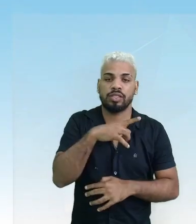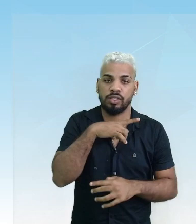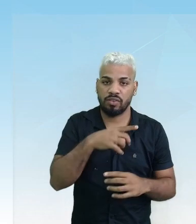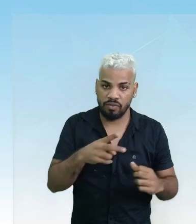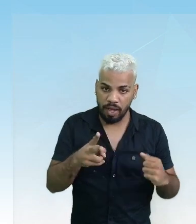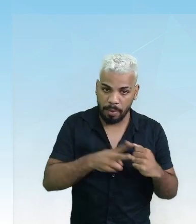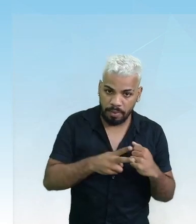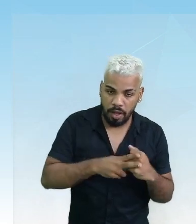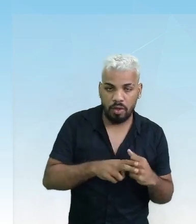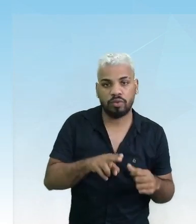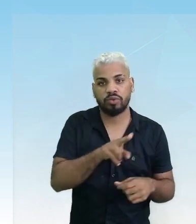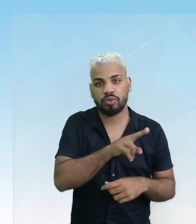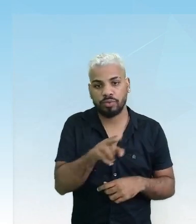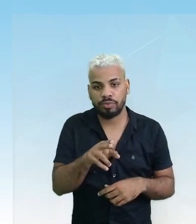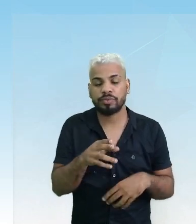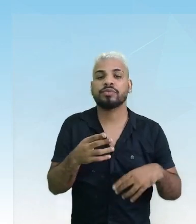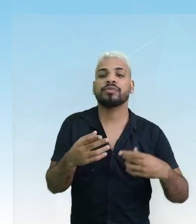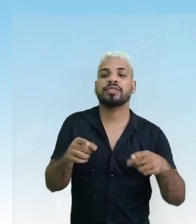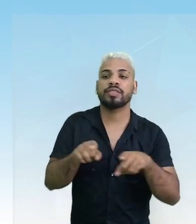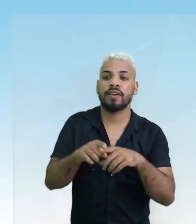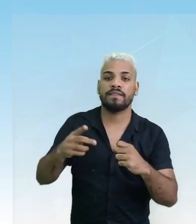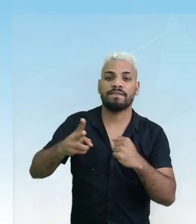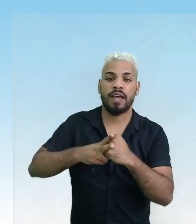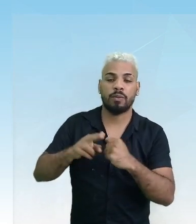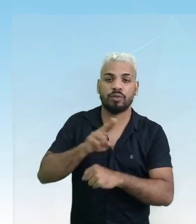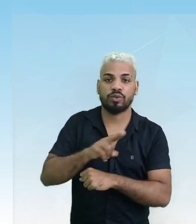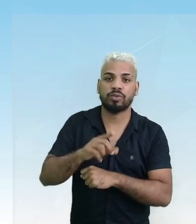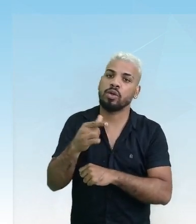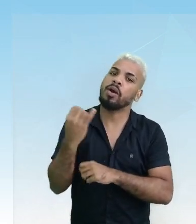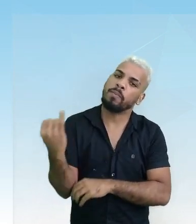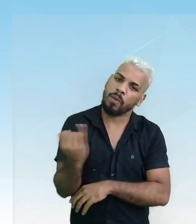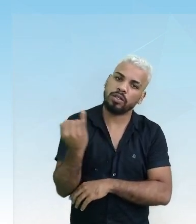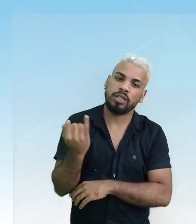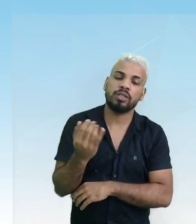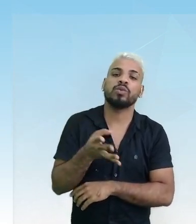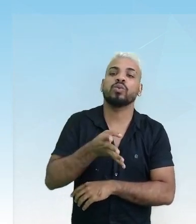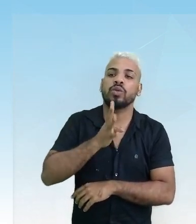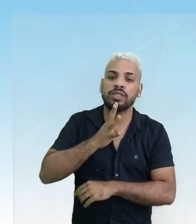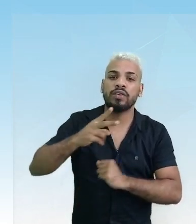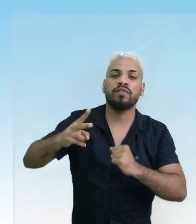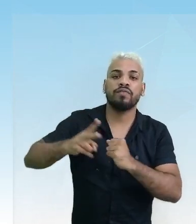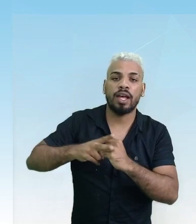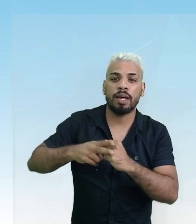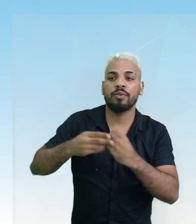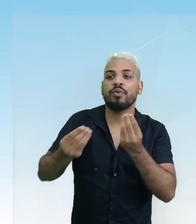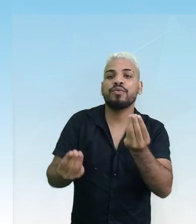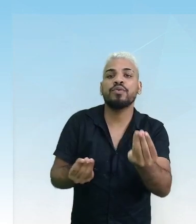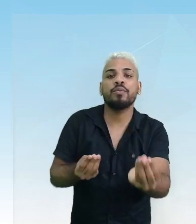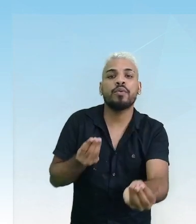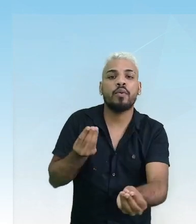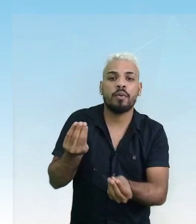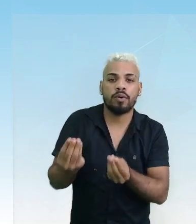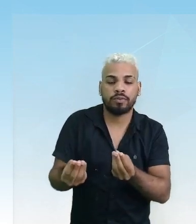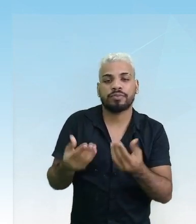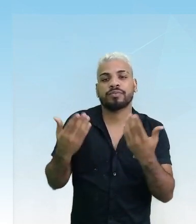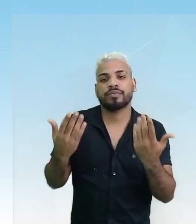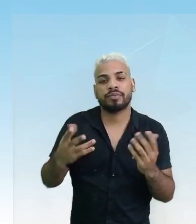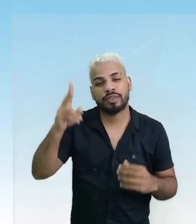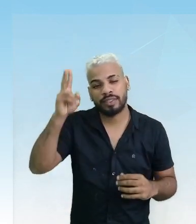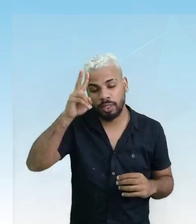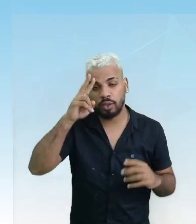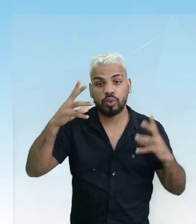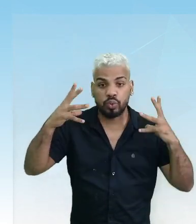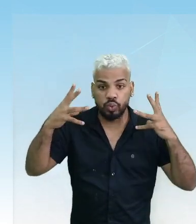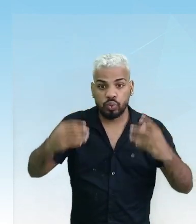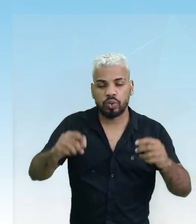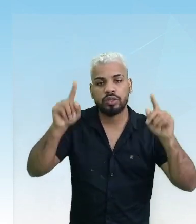verbal, nominal e verbo nominal. É importante conhecer os verbos de ligação. Então, lembrar que tudo